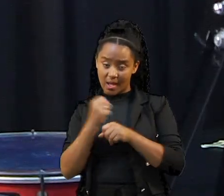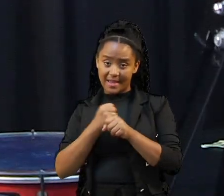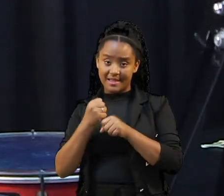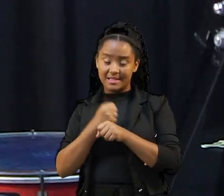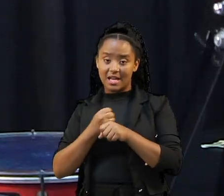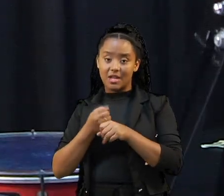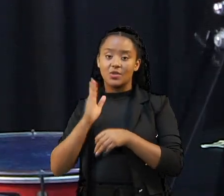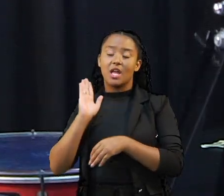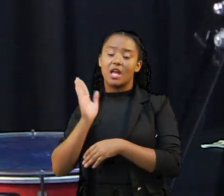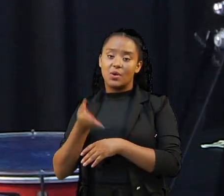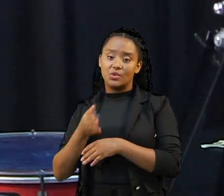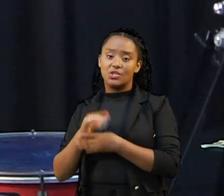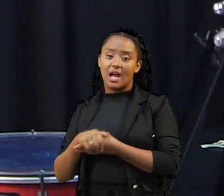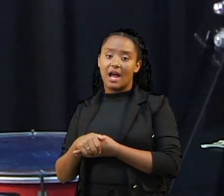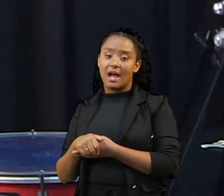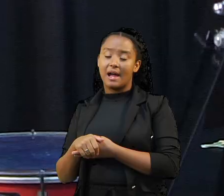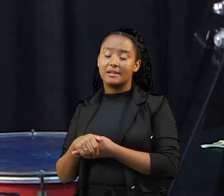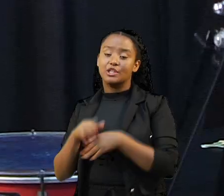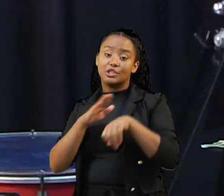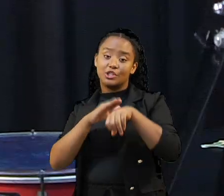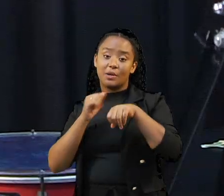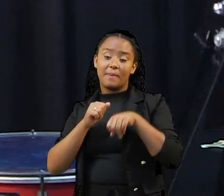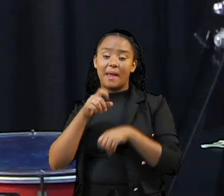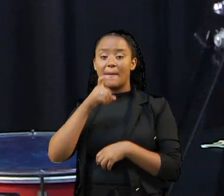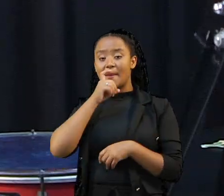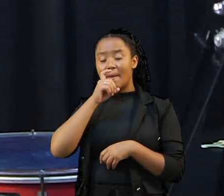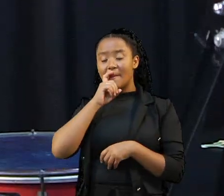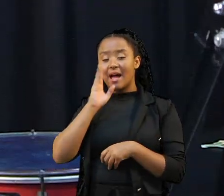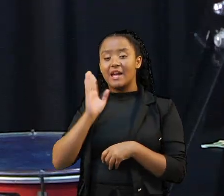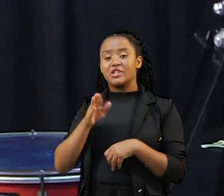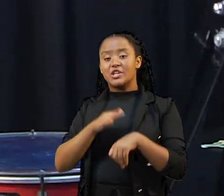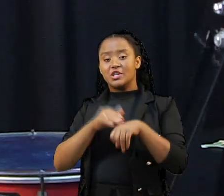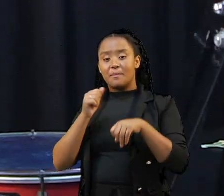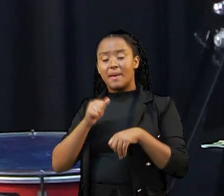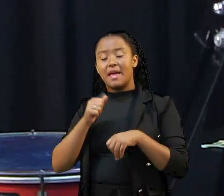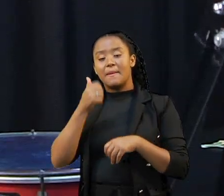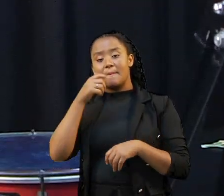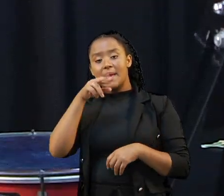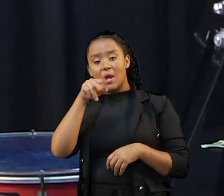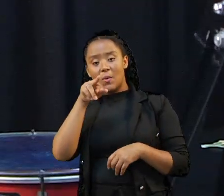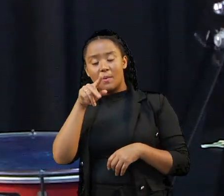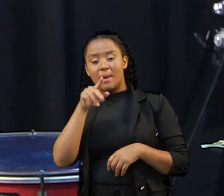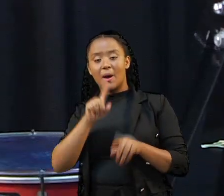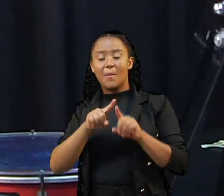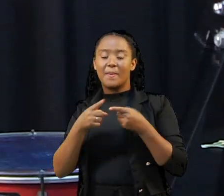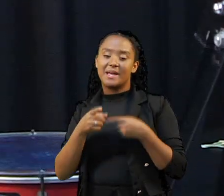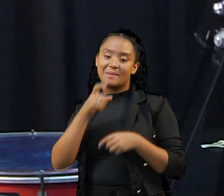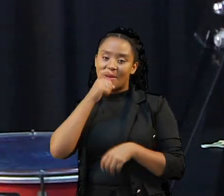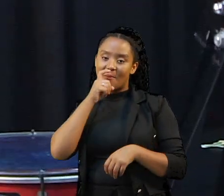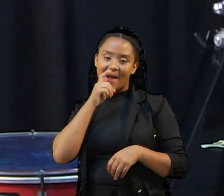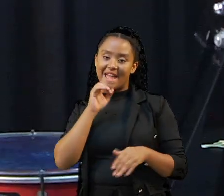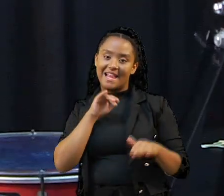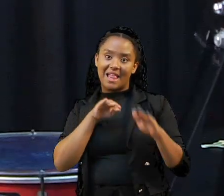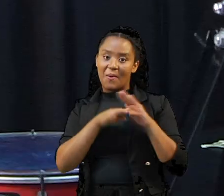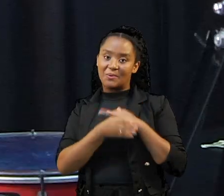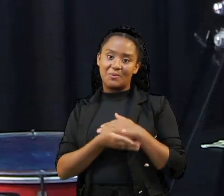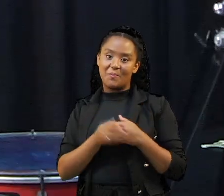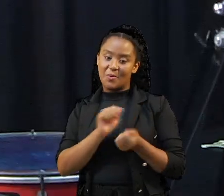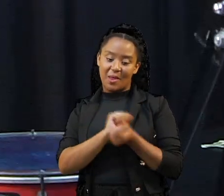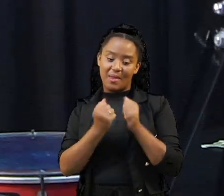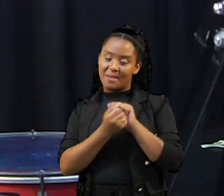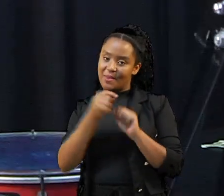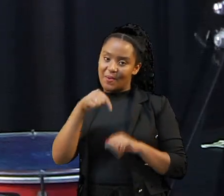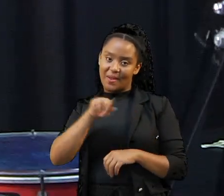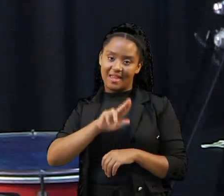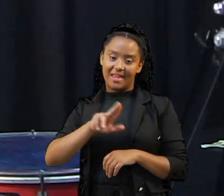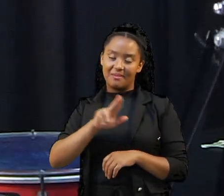pai para cá, eu já trouxe meu irmão para cá. Eles ficaram um período comigo, mas meu pai retornou, porque ele não se adaptou muito. E meu irmão foi